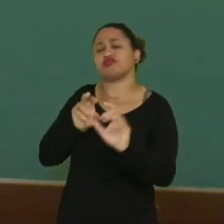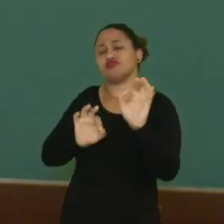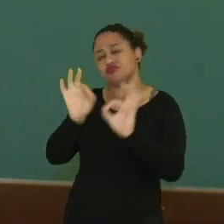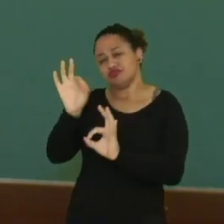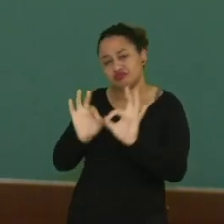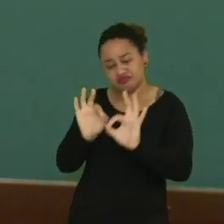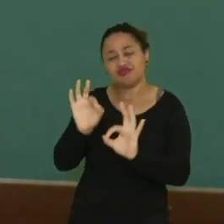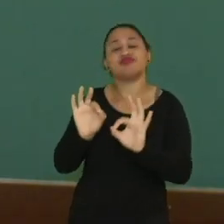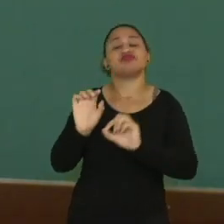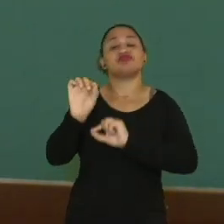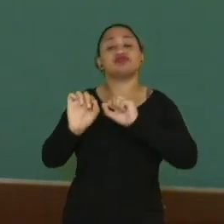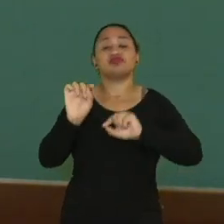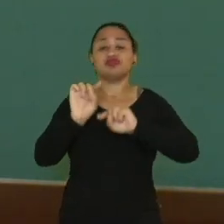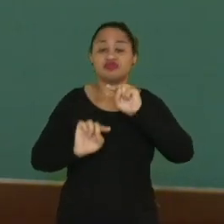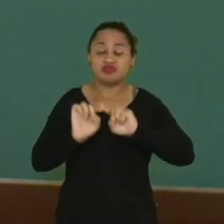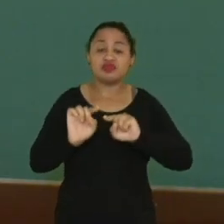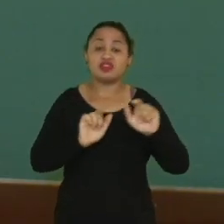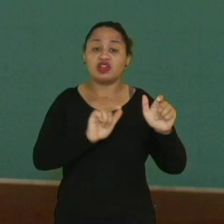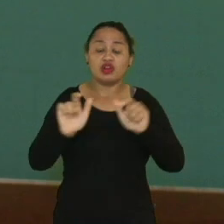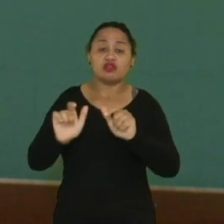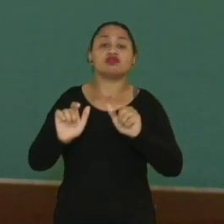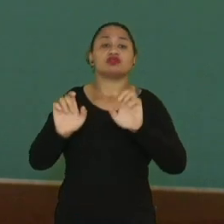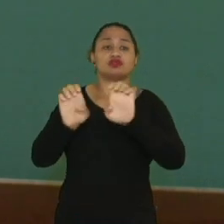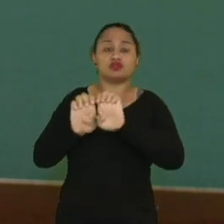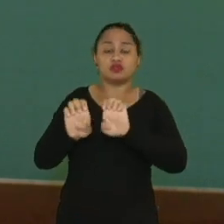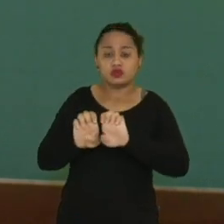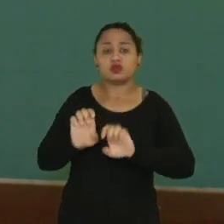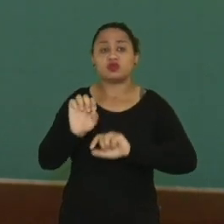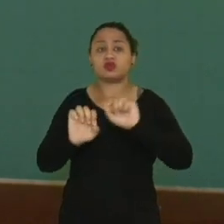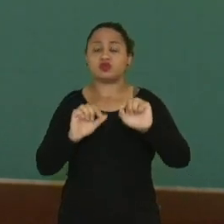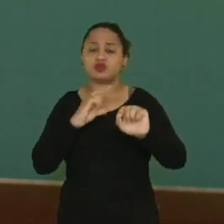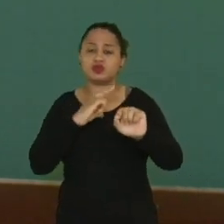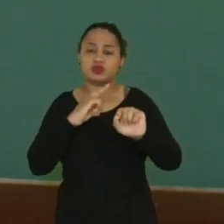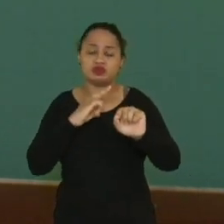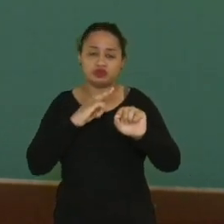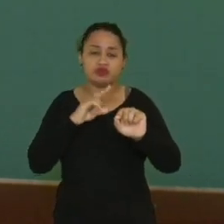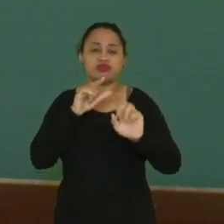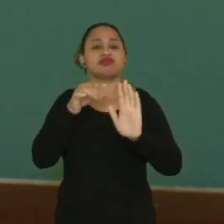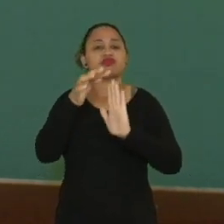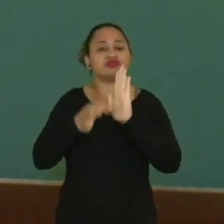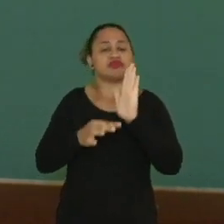Organize o material dentro da estrutura do editorial.